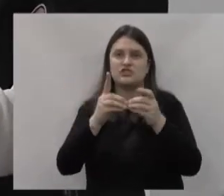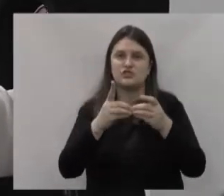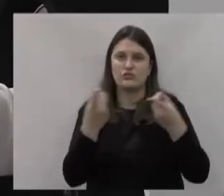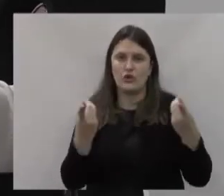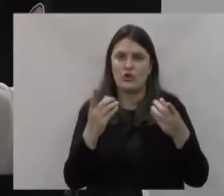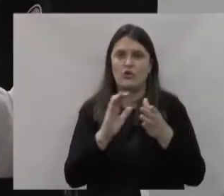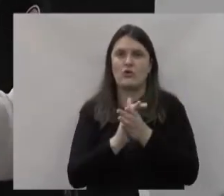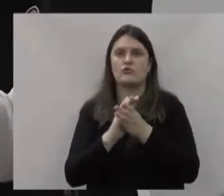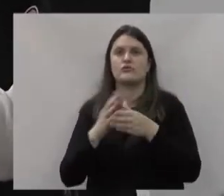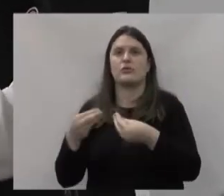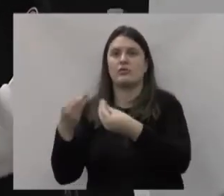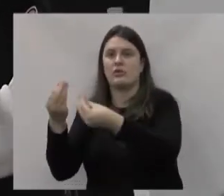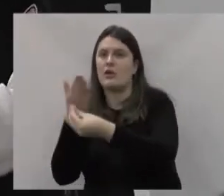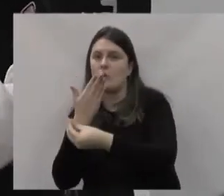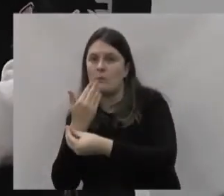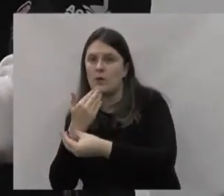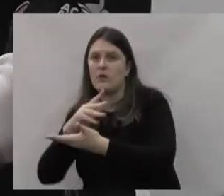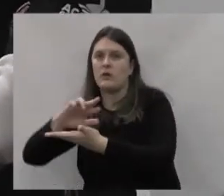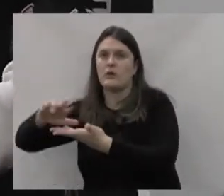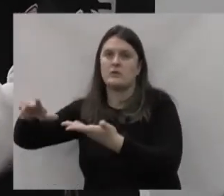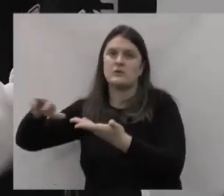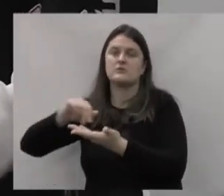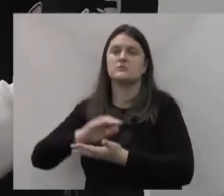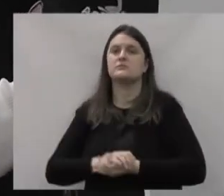damos alimentos provisórios, né?